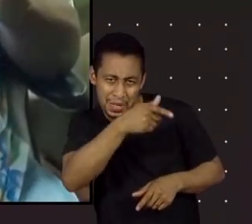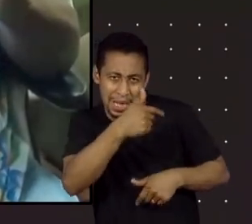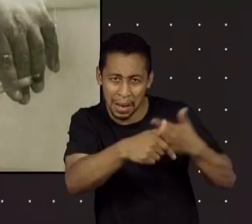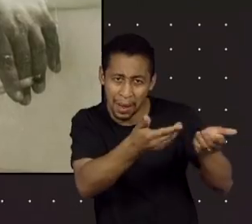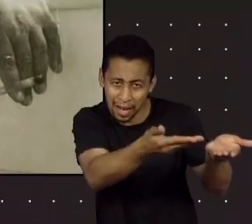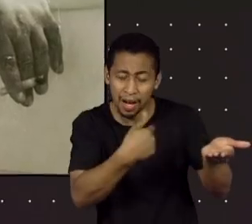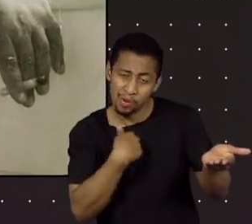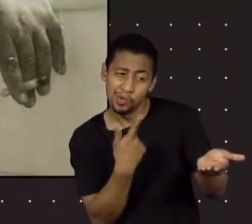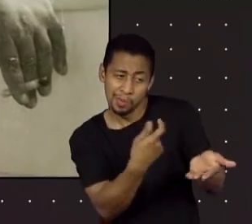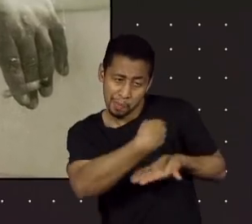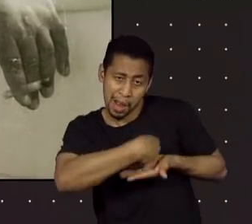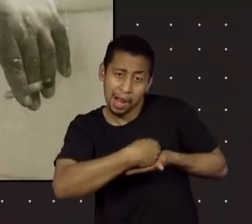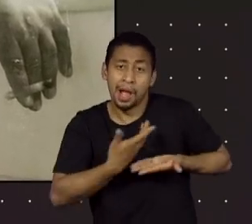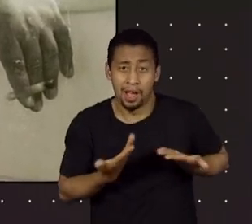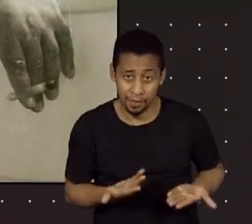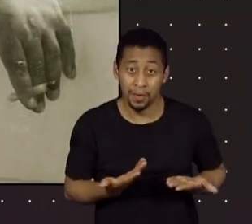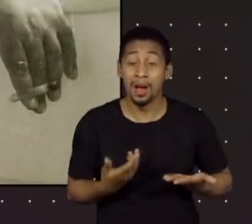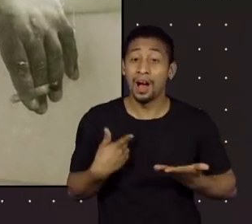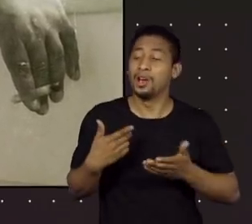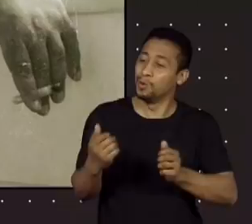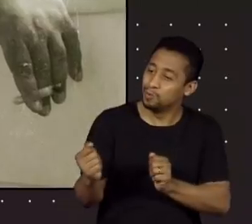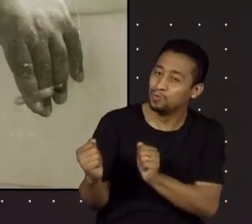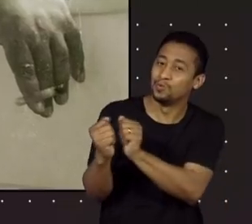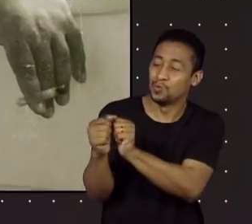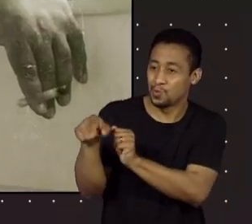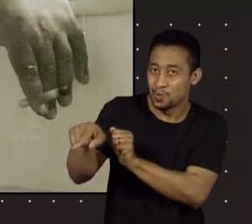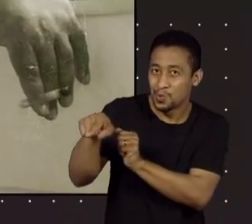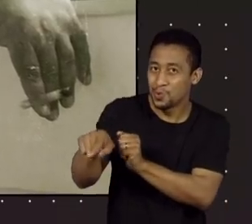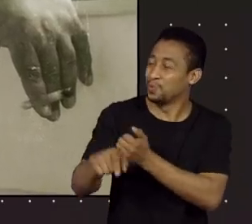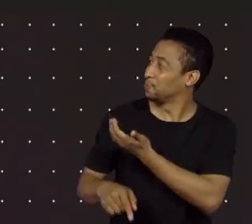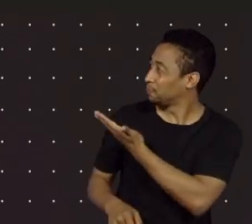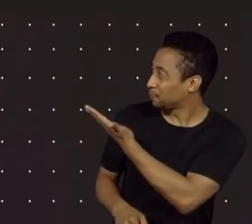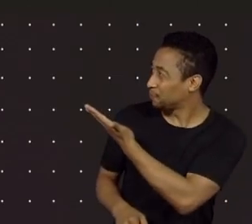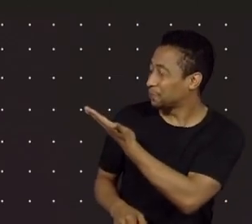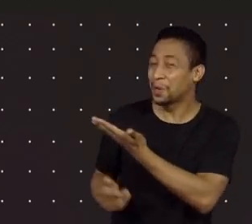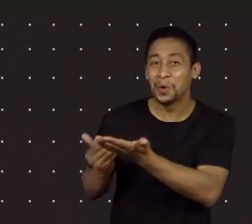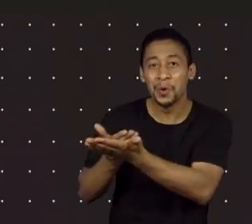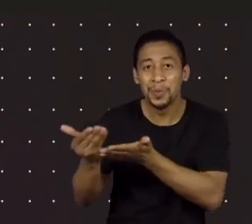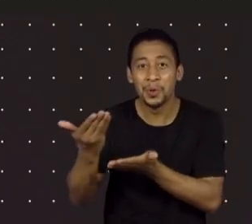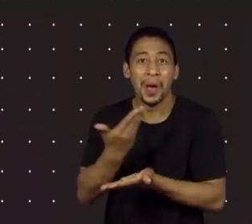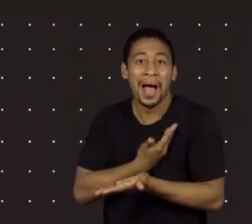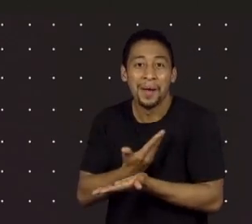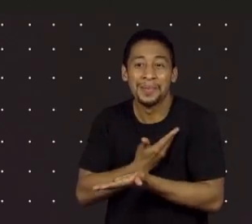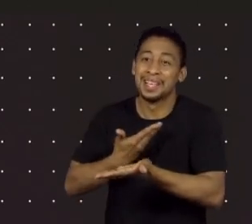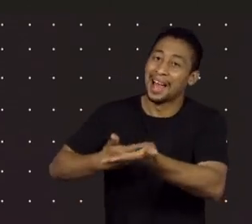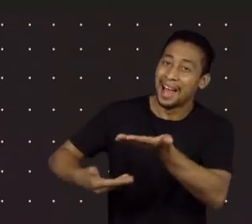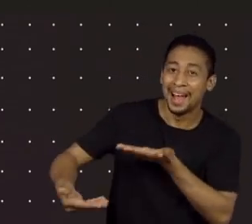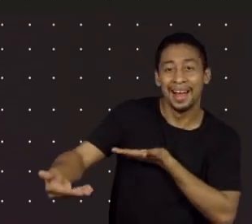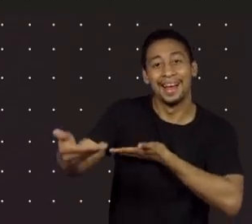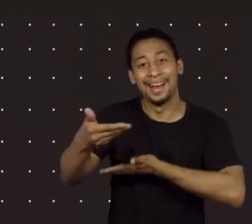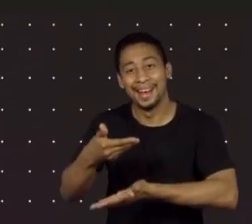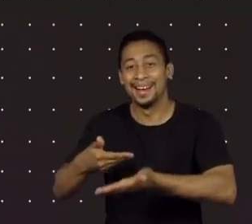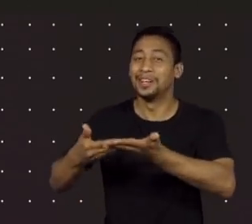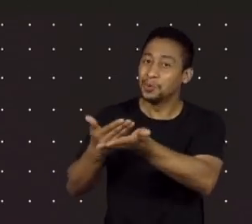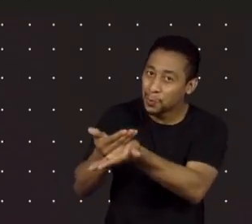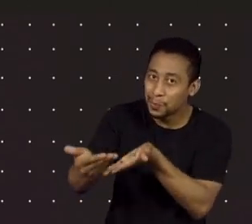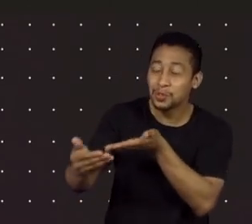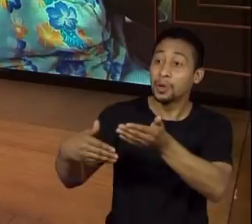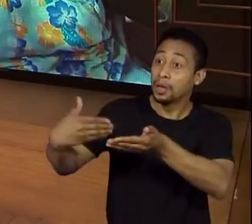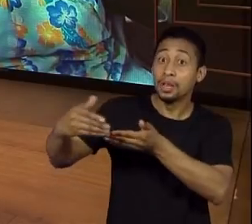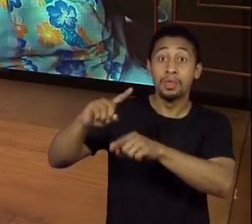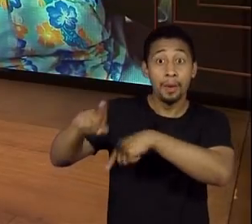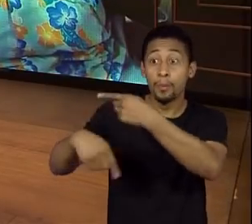Sebastião e a partir dali tivemos uma amizade muito longa até a hora da morte dele aqui em